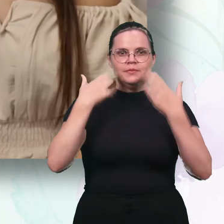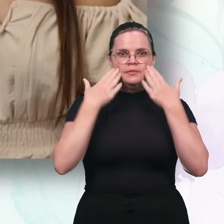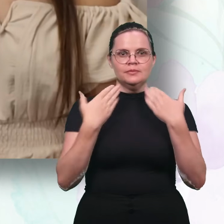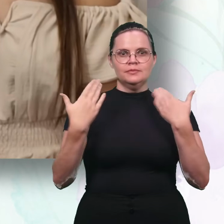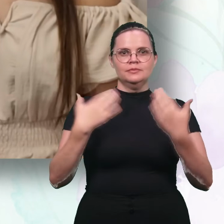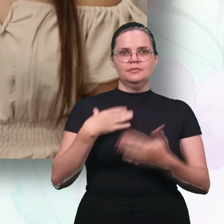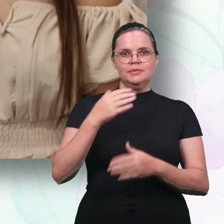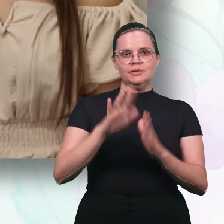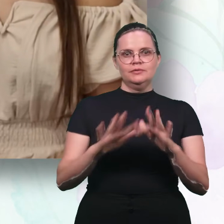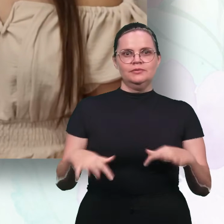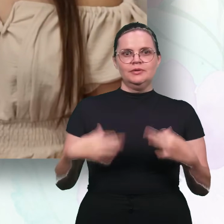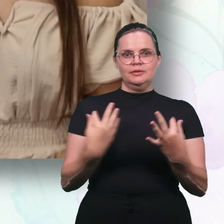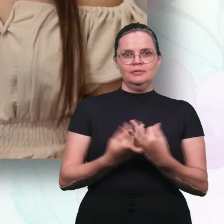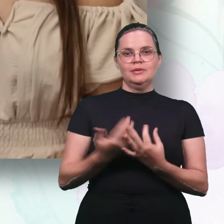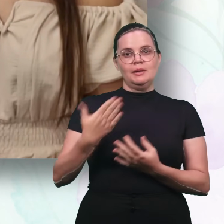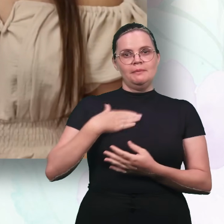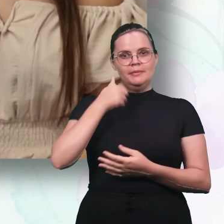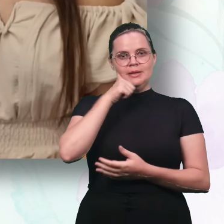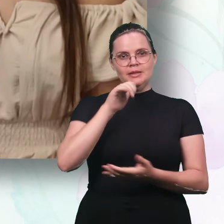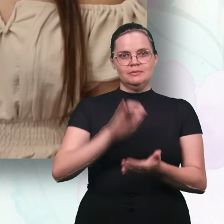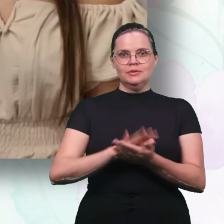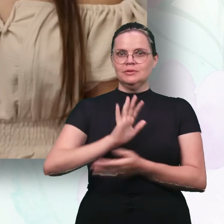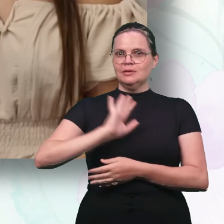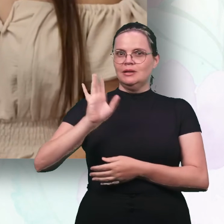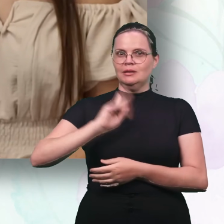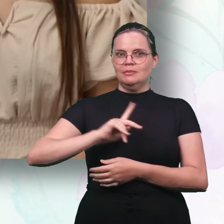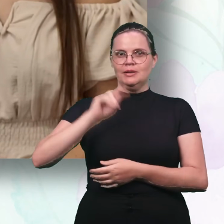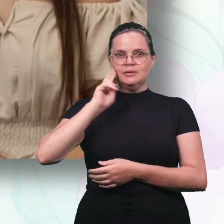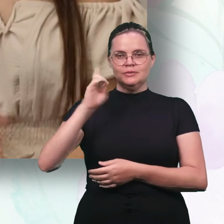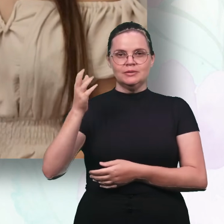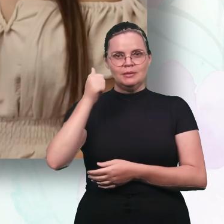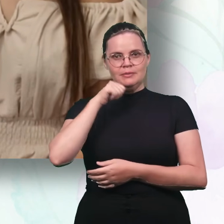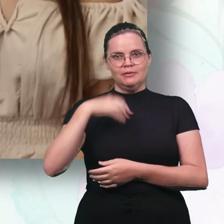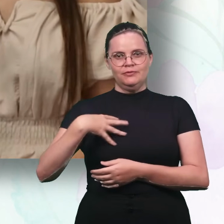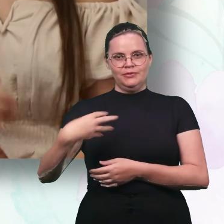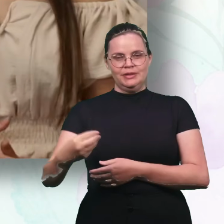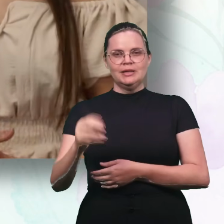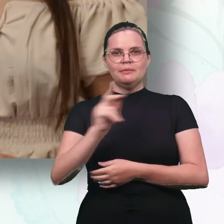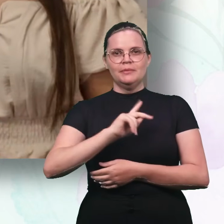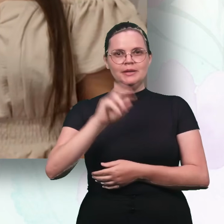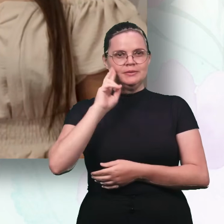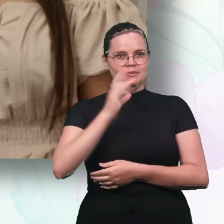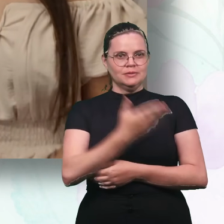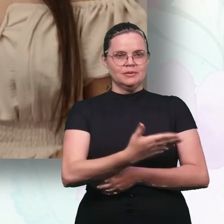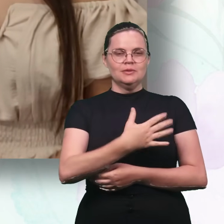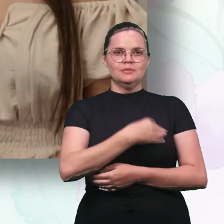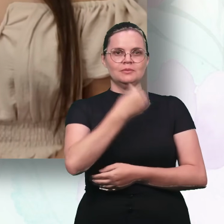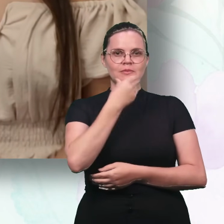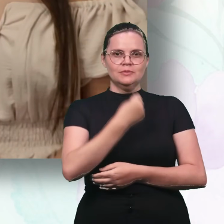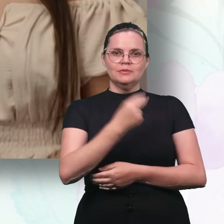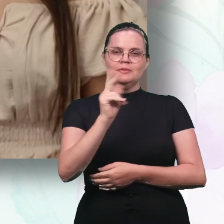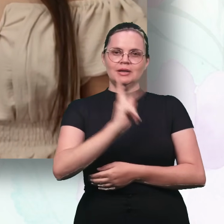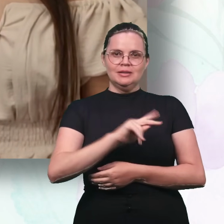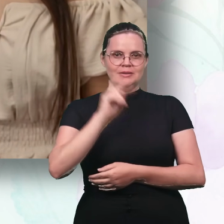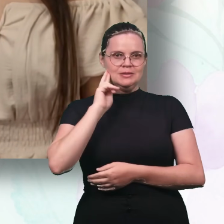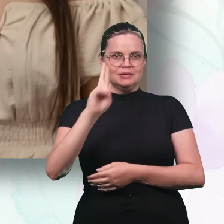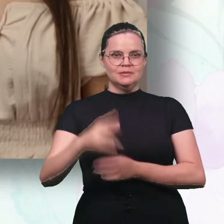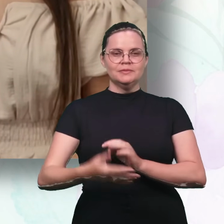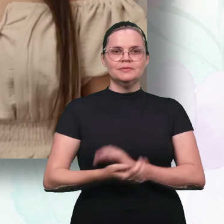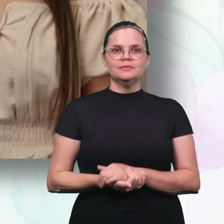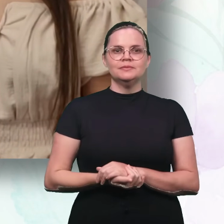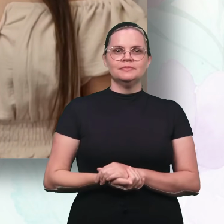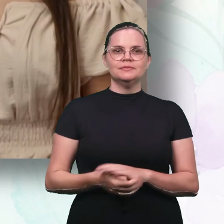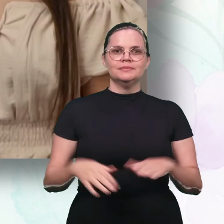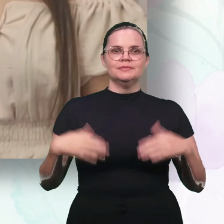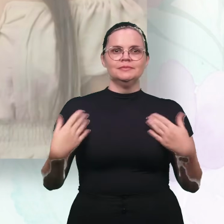a mi esposa Joana, La paz del Señor. a mi hija Joyce Paz del Señor. y a mi hijo Mateo. Paz del Señor.